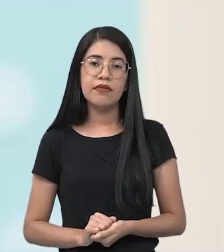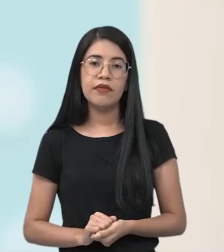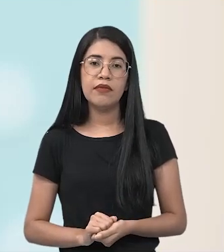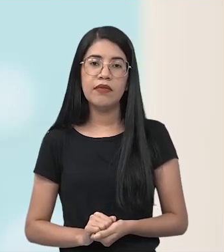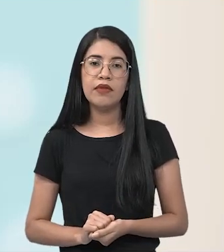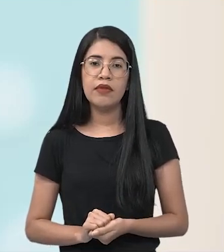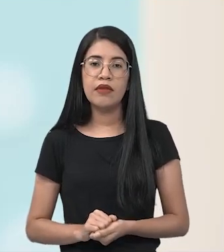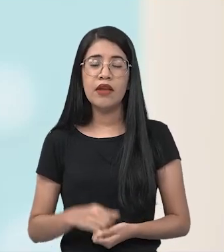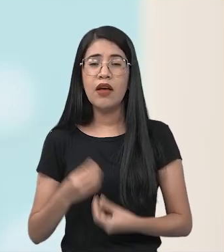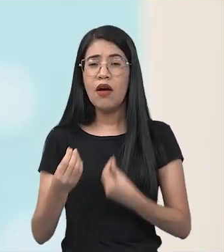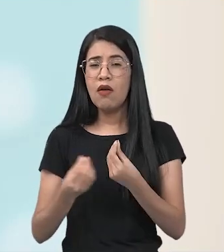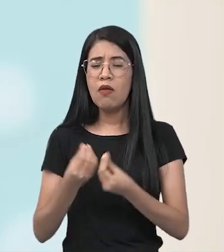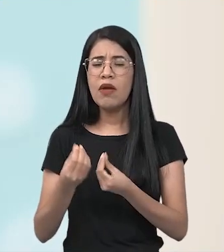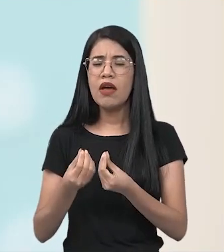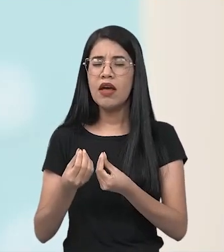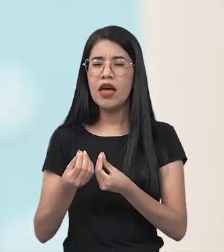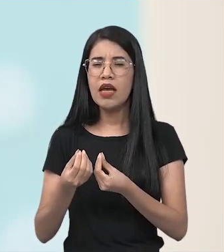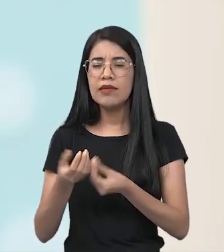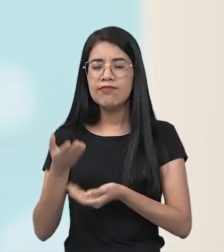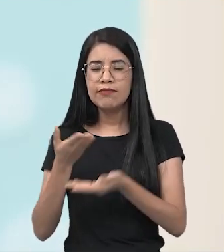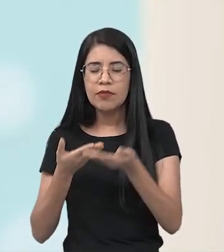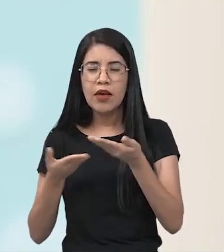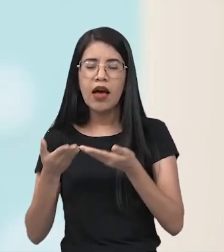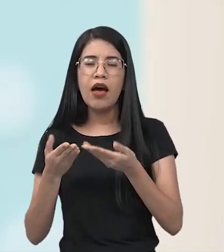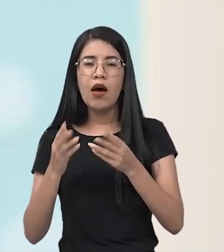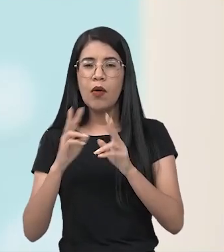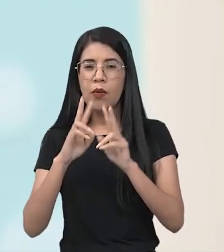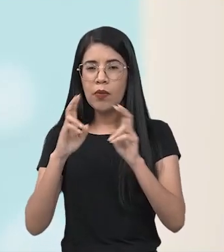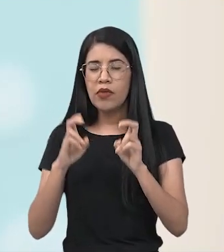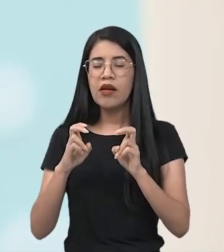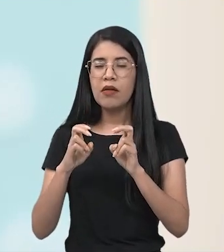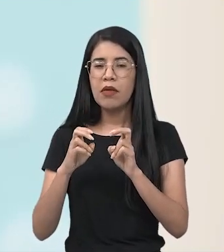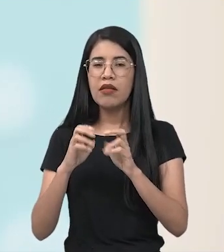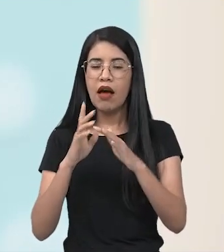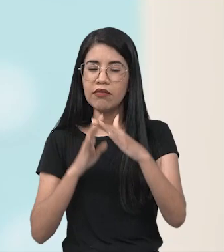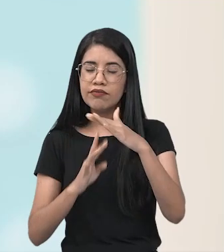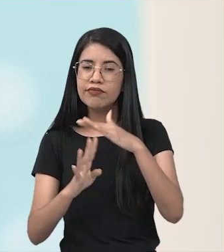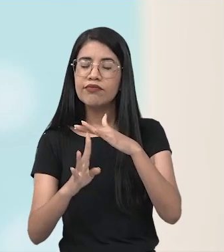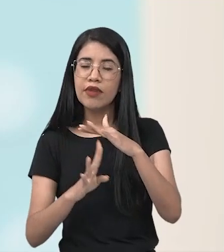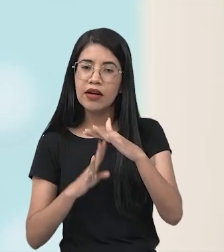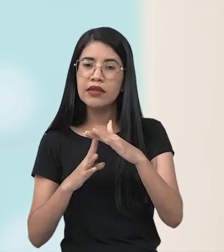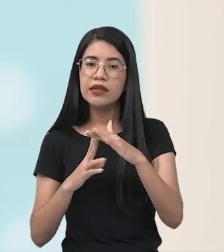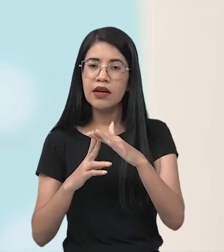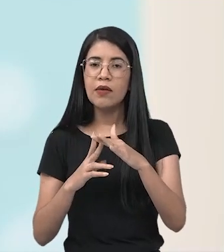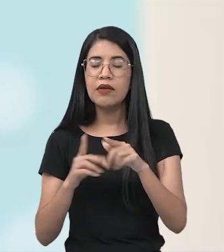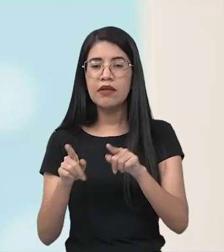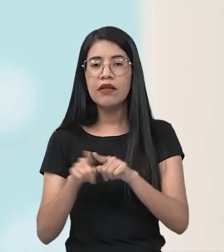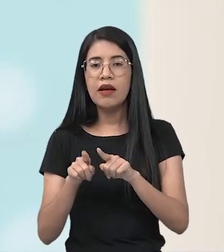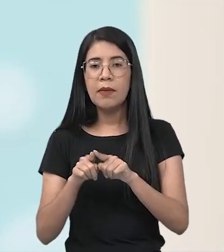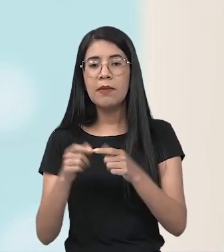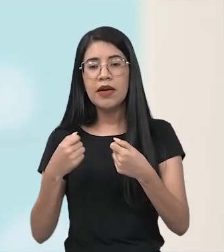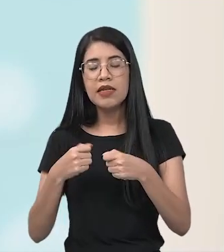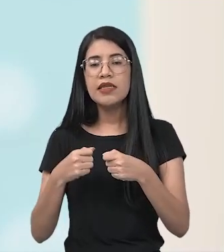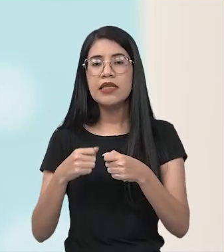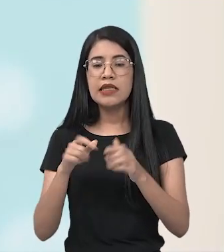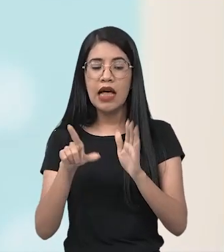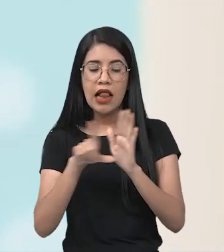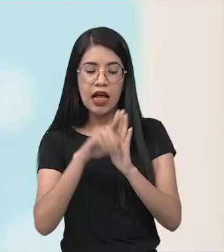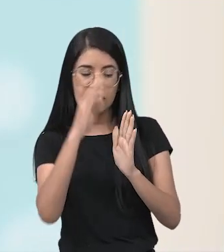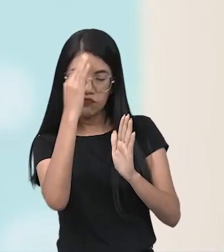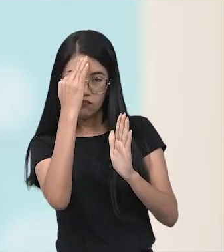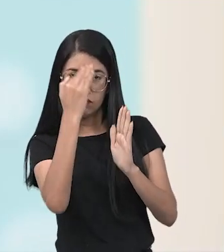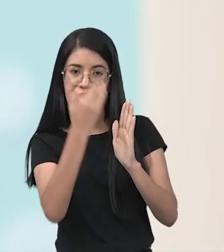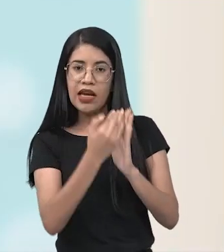essa situação da imigração ilegal, porque a gente sabe que para adentrar nos Estados Unidos exige-se um